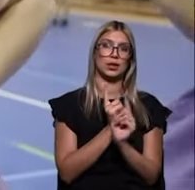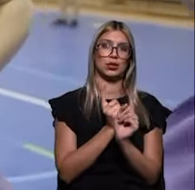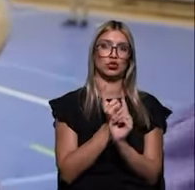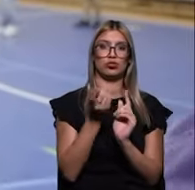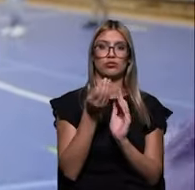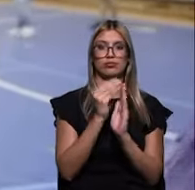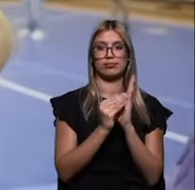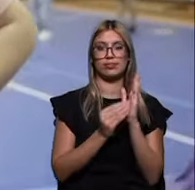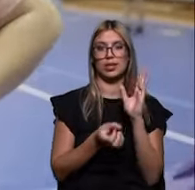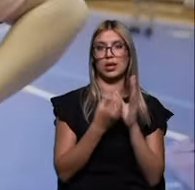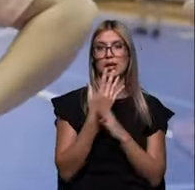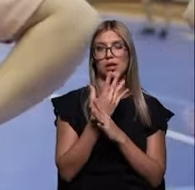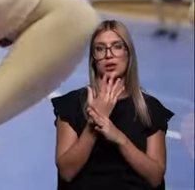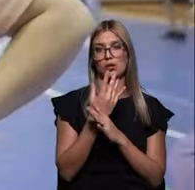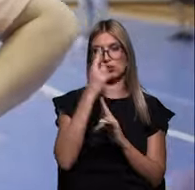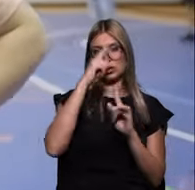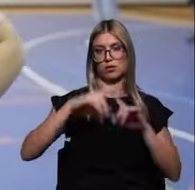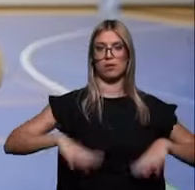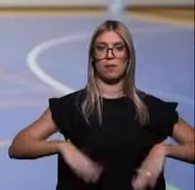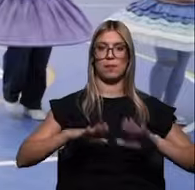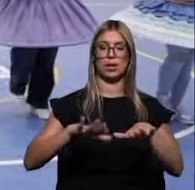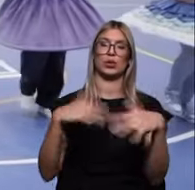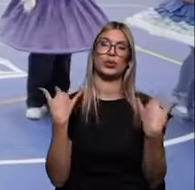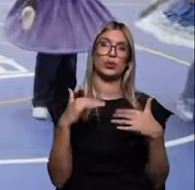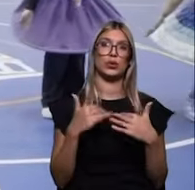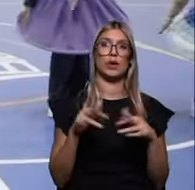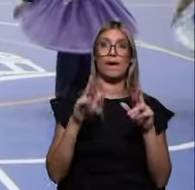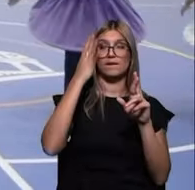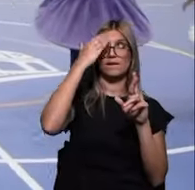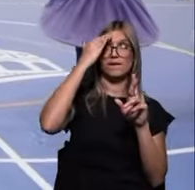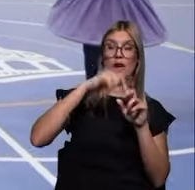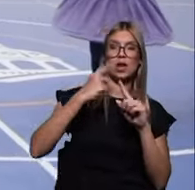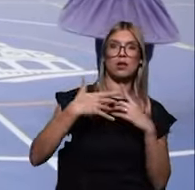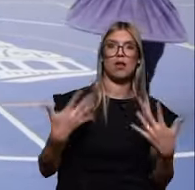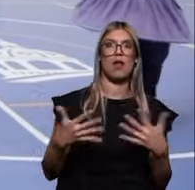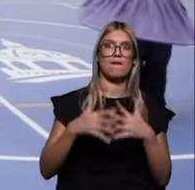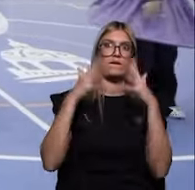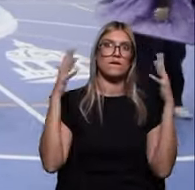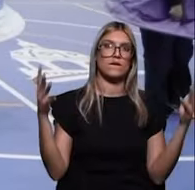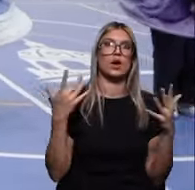As expectativas para este ano são muito elevadas. Acho que queremos muito